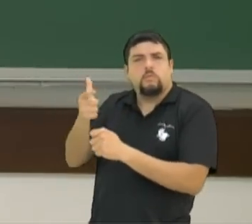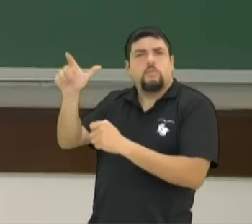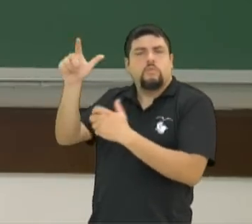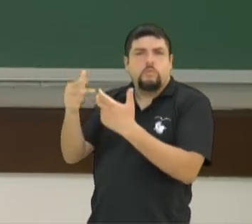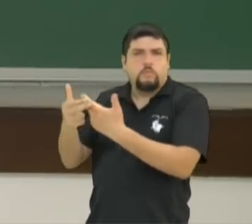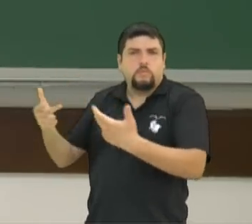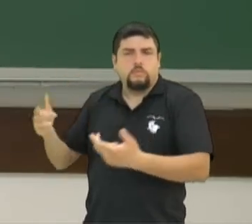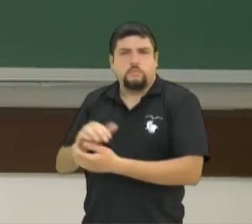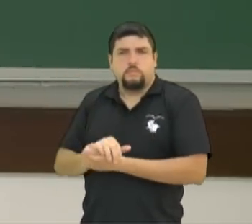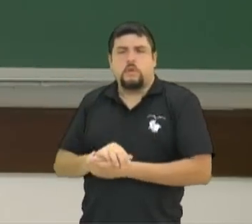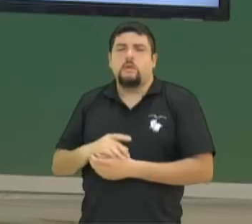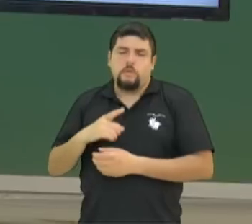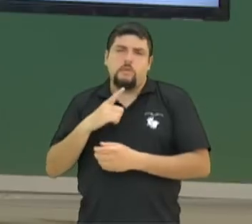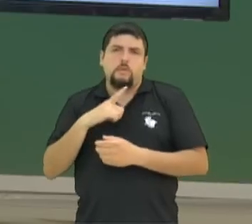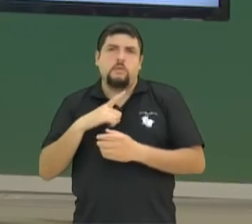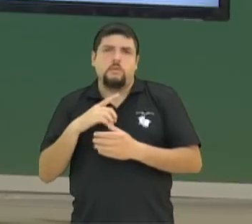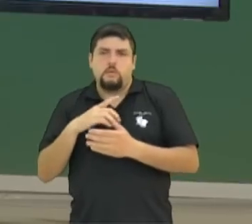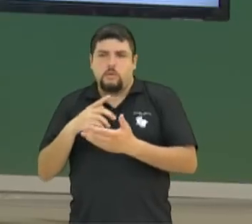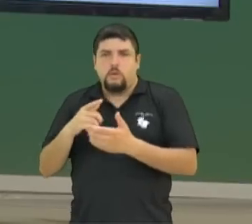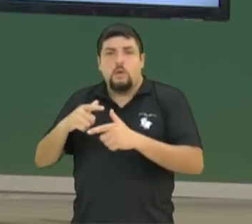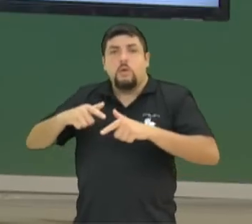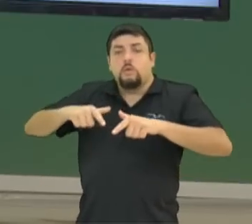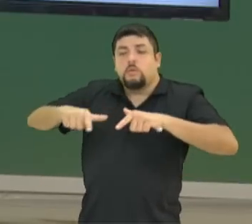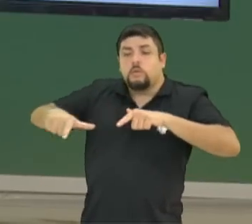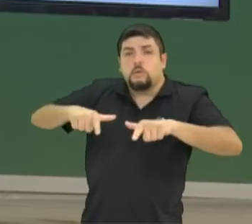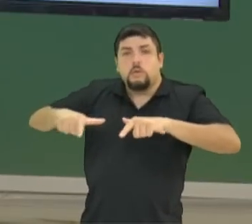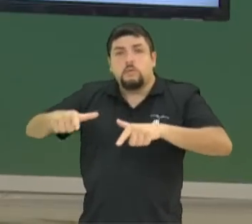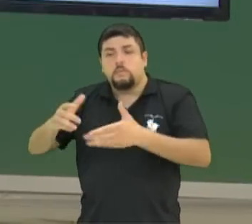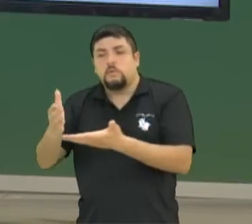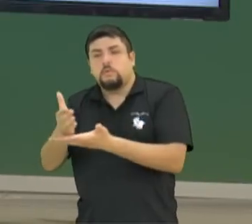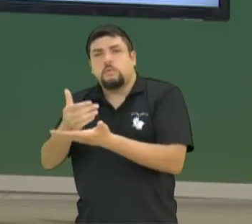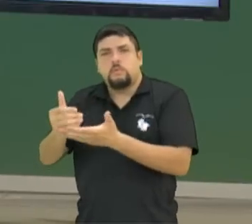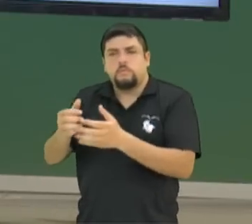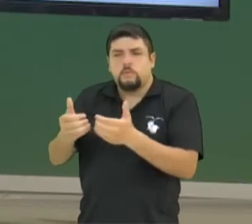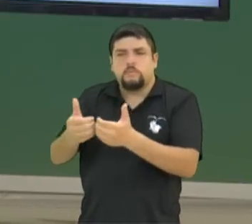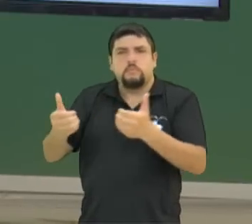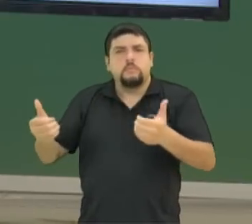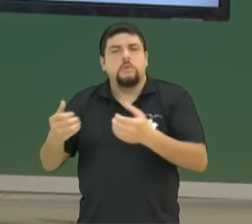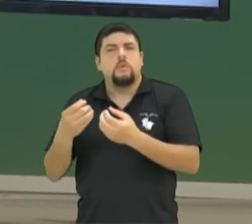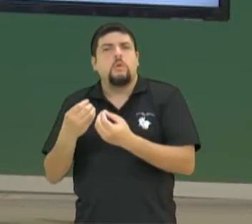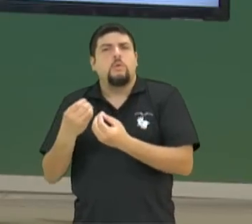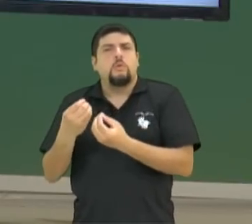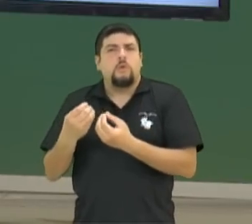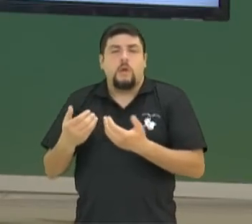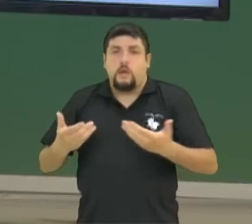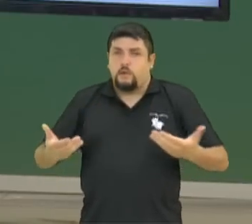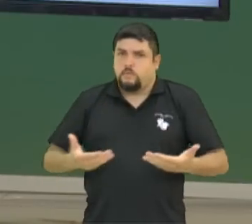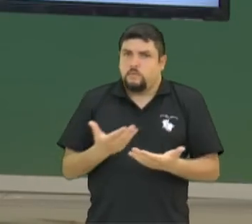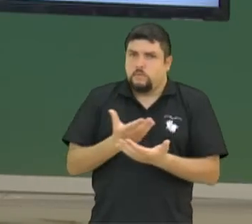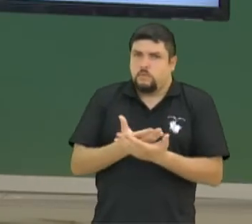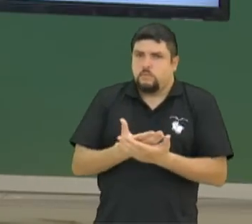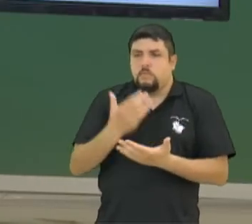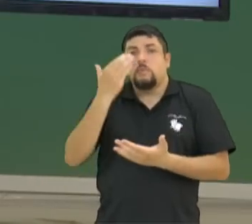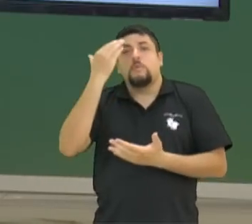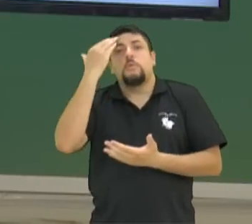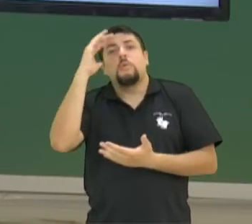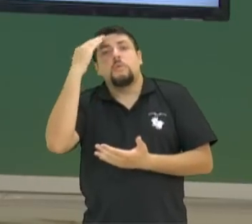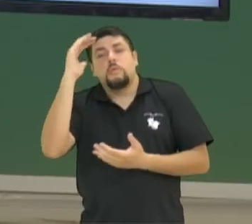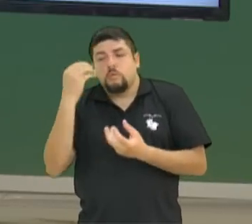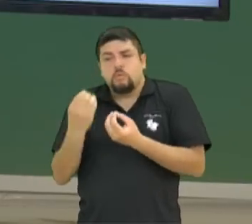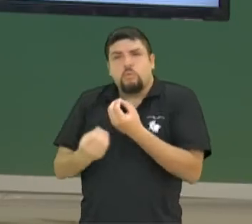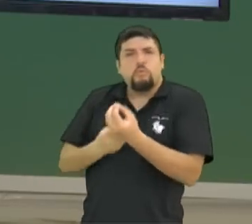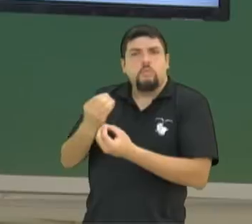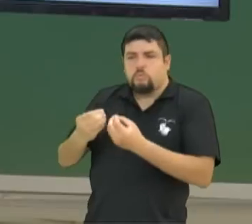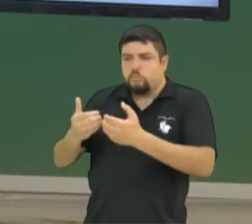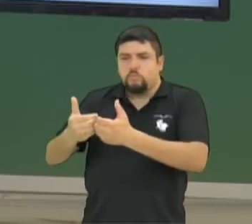tarefas. Então havia essa divisão no trabalho e nós vamos entender nessa aula como que essa divisão era feita ou por qual motivo essa divisão